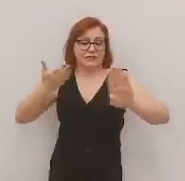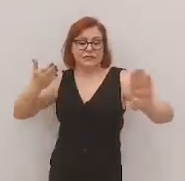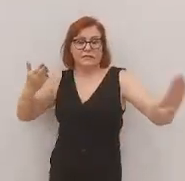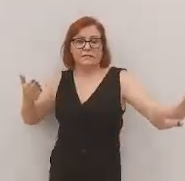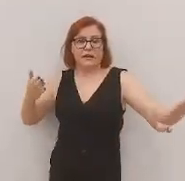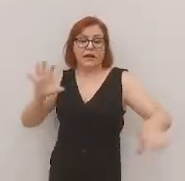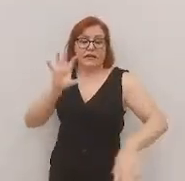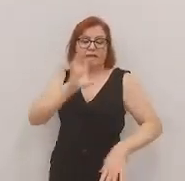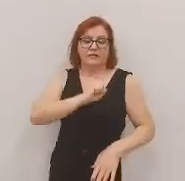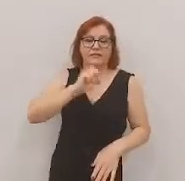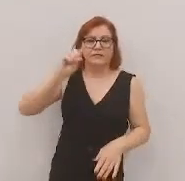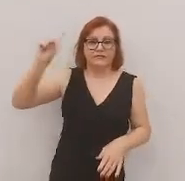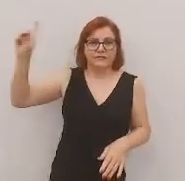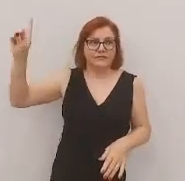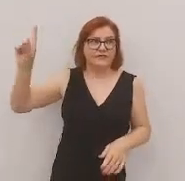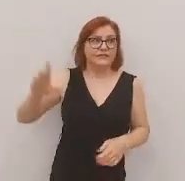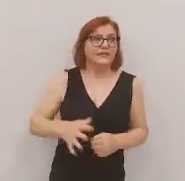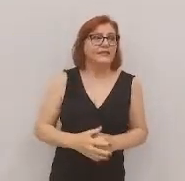nada pode nos